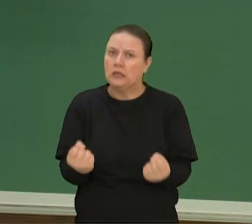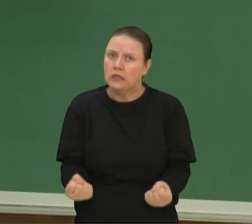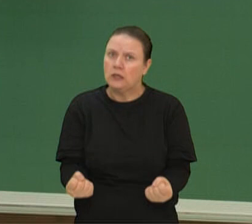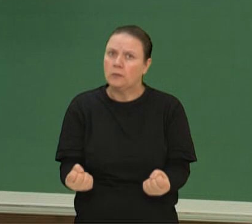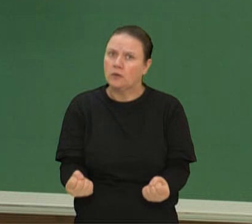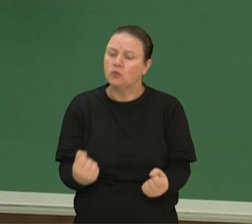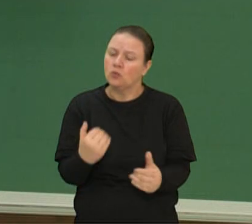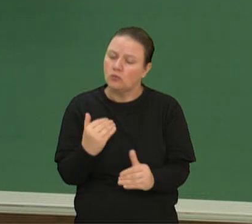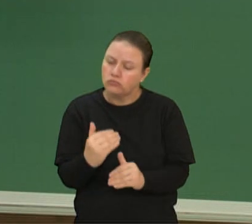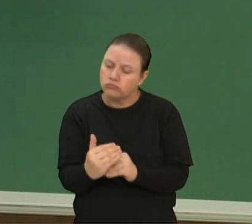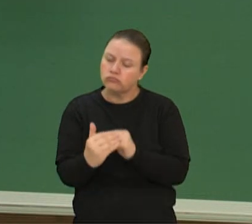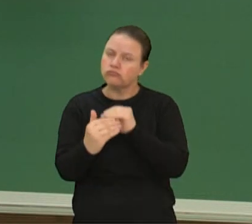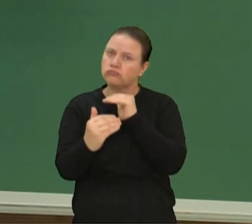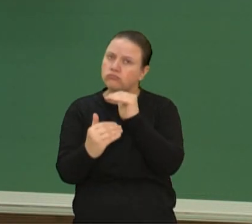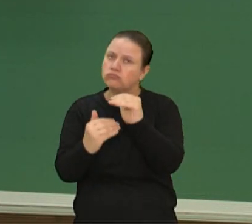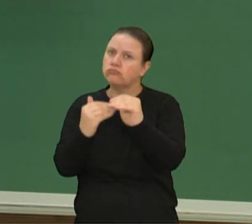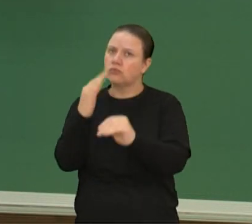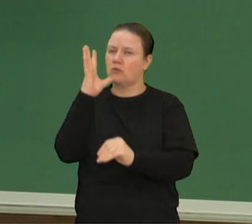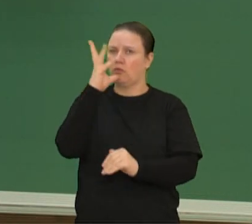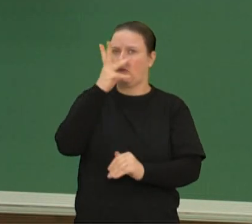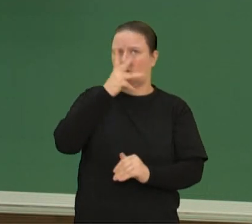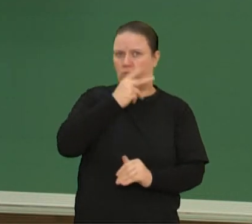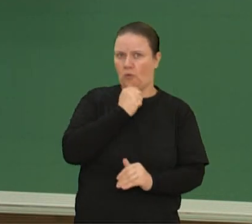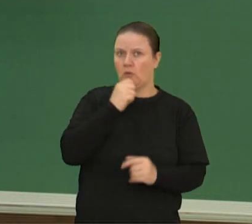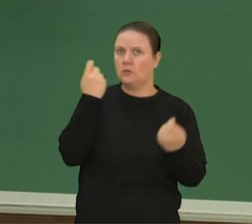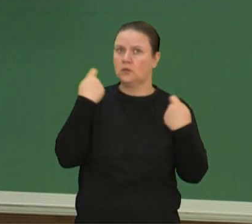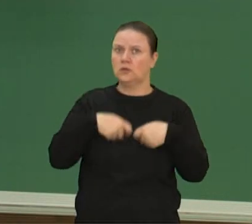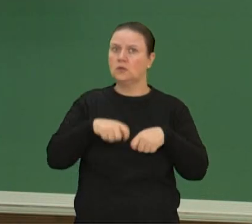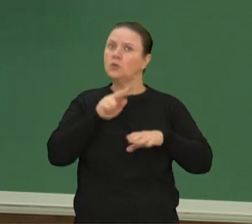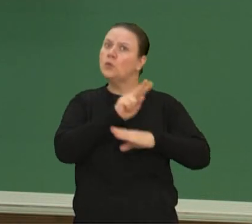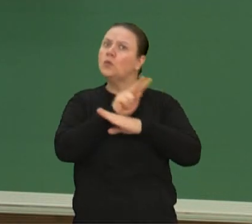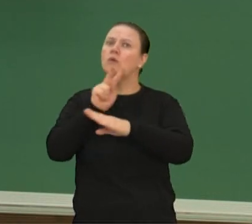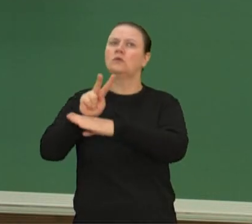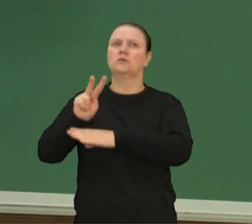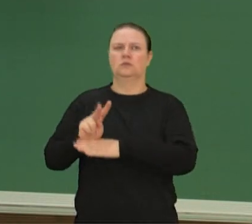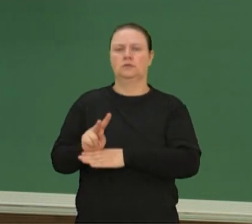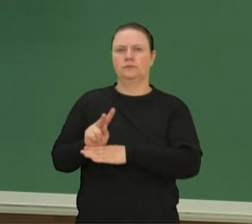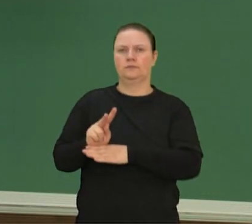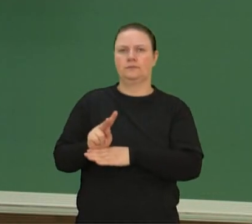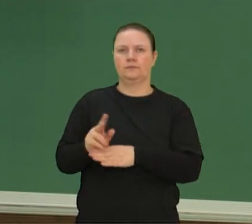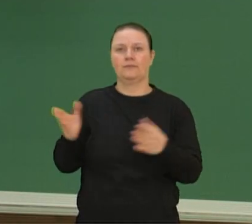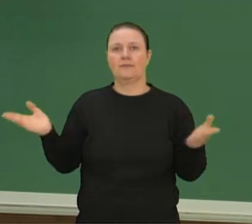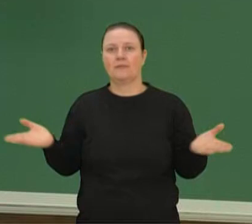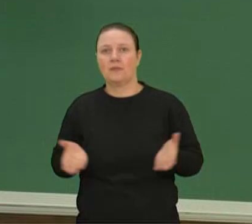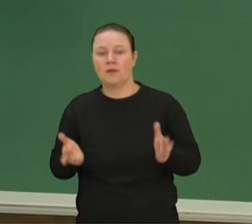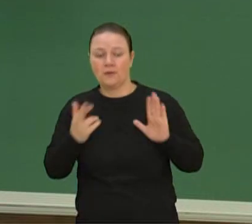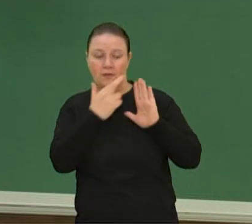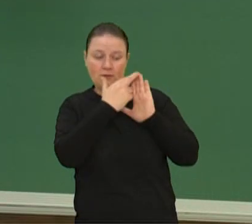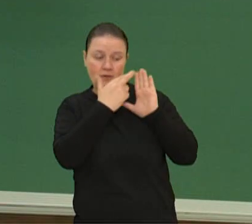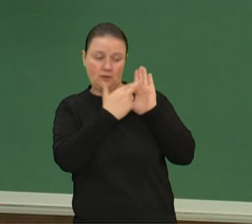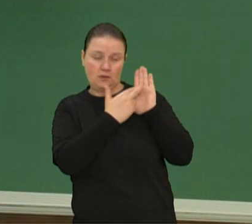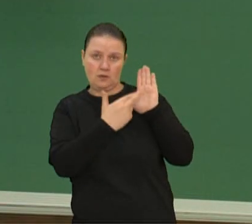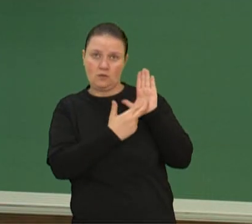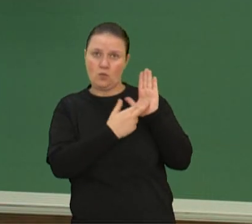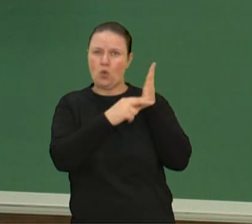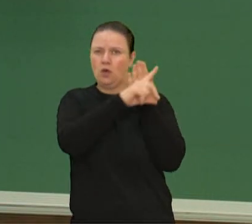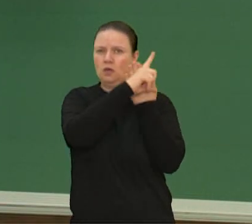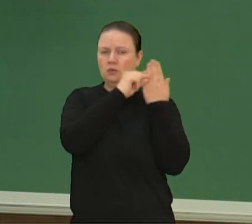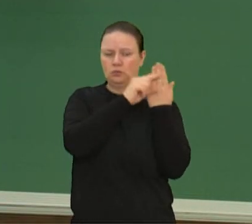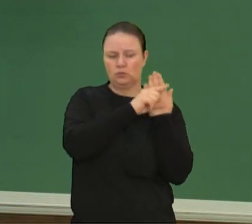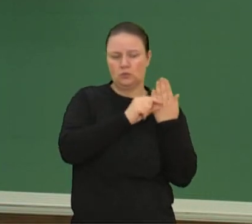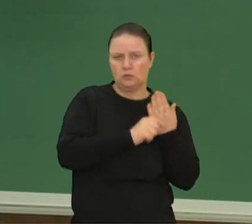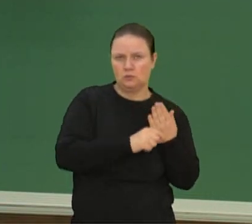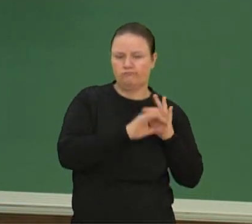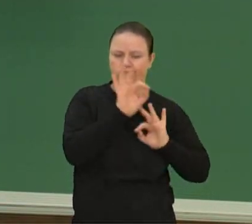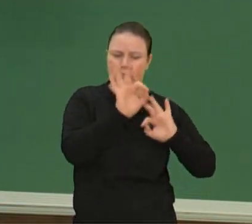esses elementos devem ser considerados quando nós pensamos em cuidados. Então, aqui estão as referências utilizadas para a